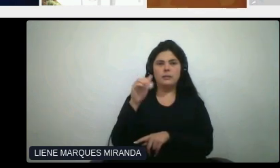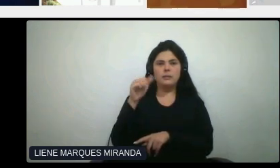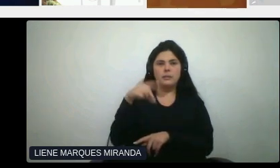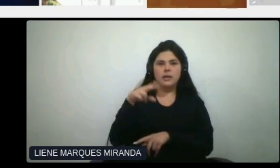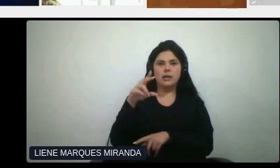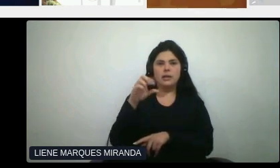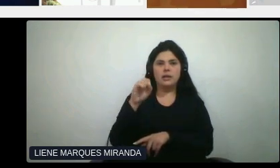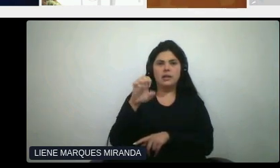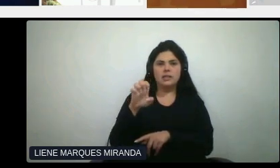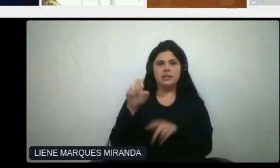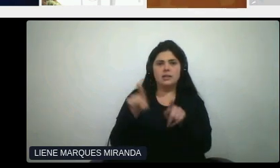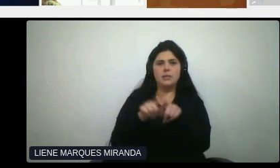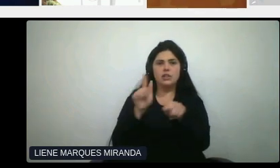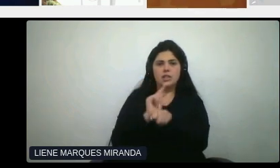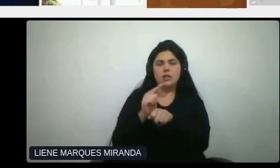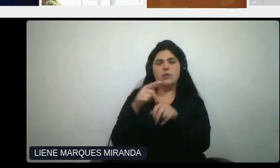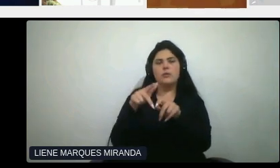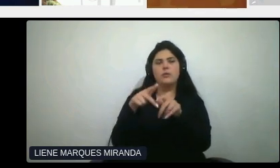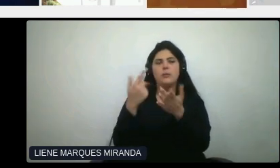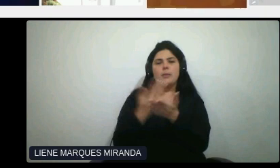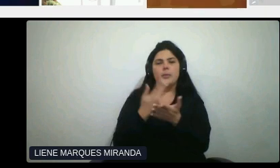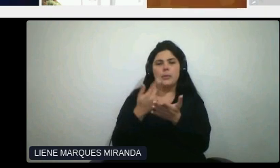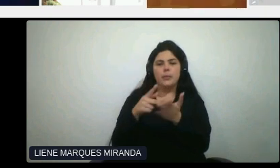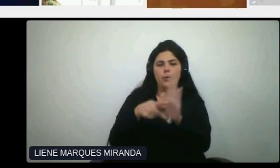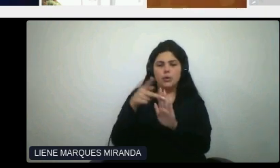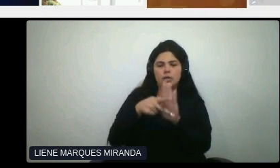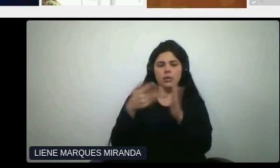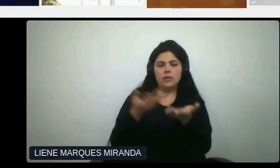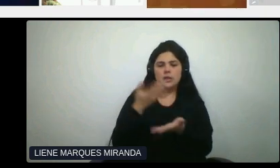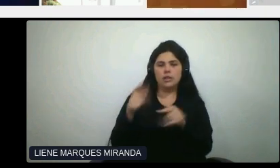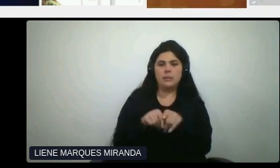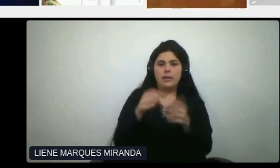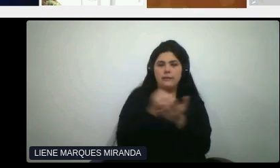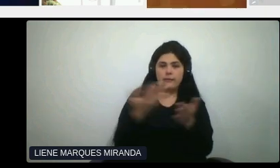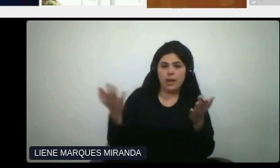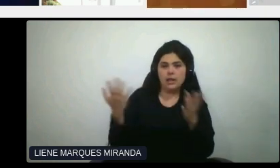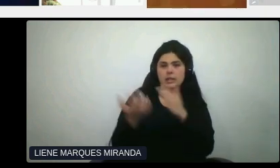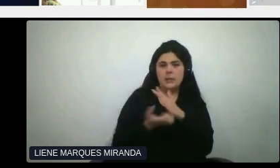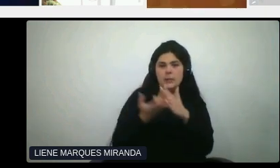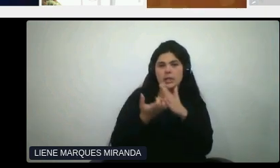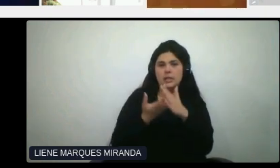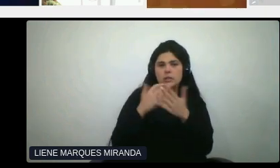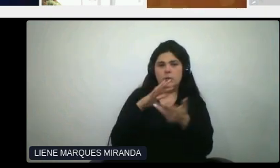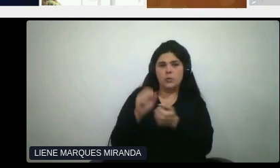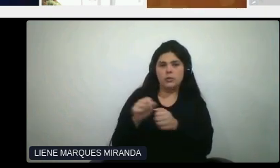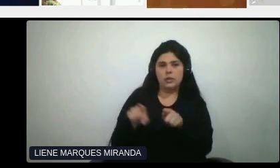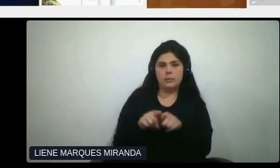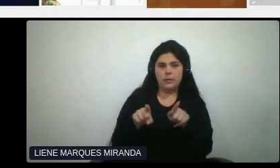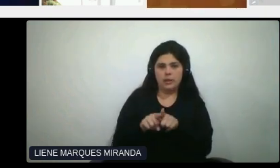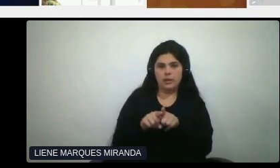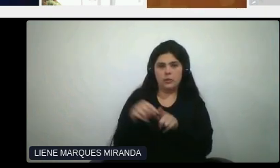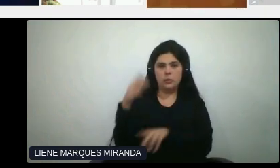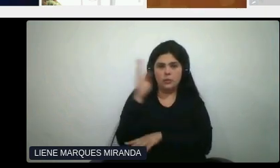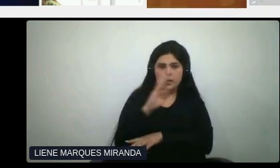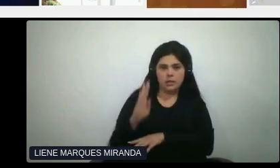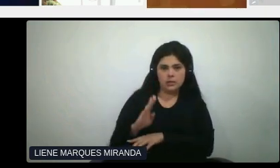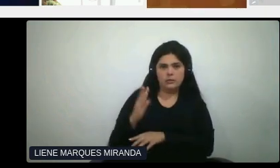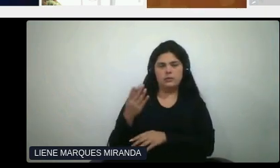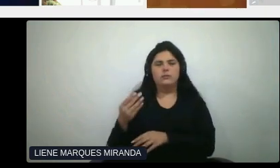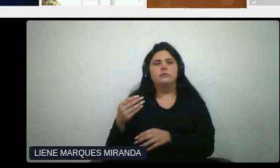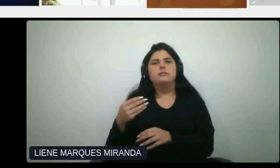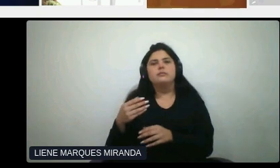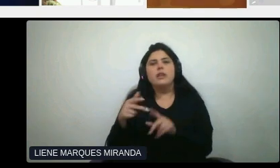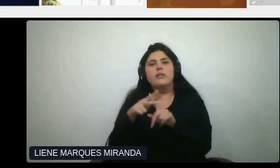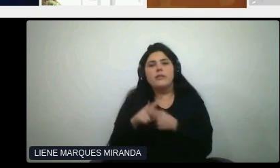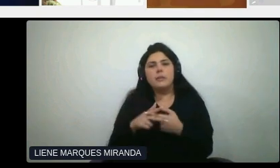de portfólio, gestão de projetos, que atende centenas de empresas ao redor do mundo, inclusive no Brasil. É uma ferramenta